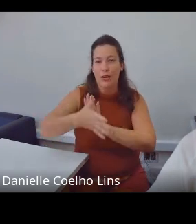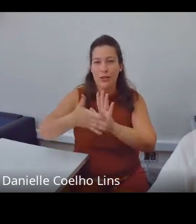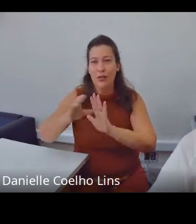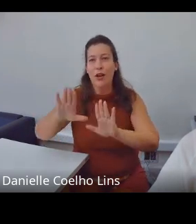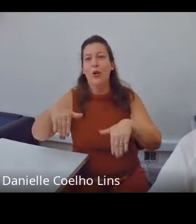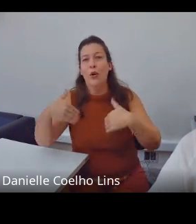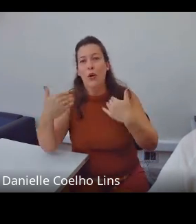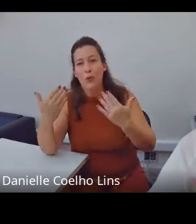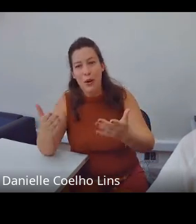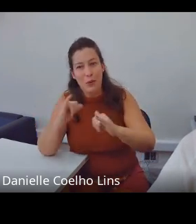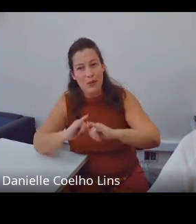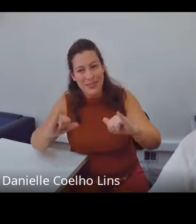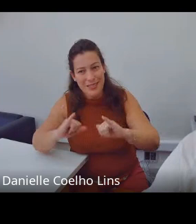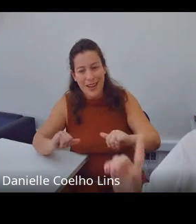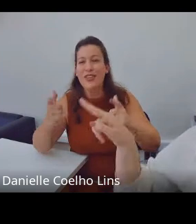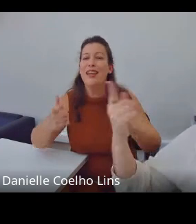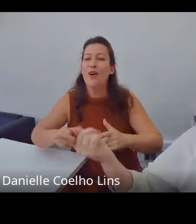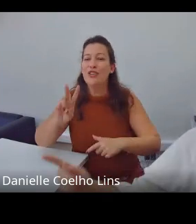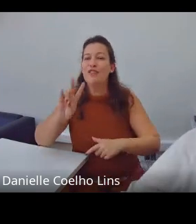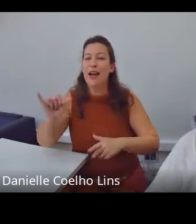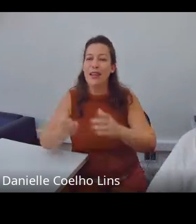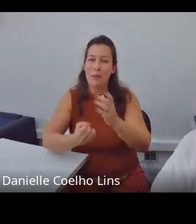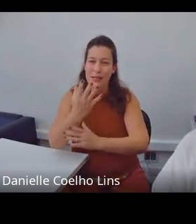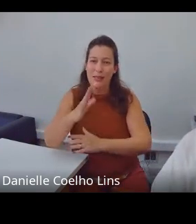aparecer e qual é o gênero, né?